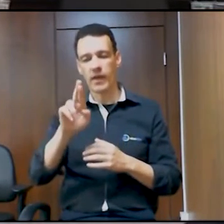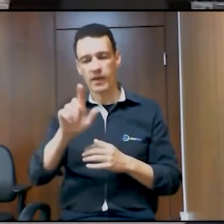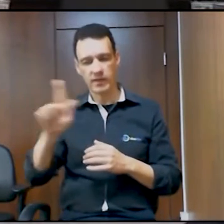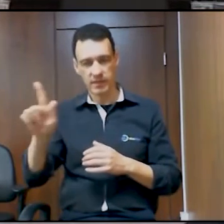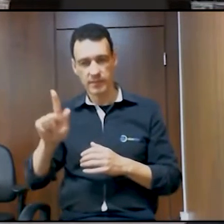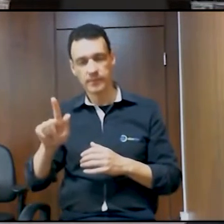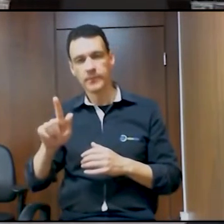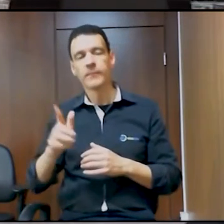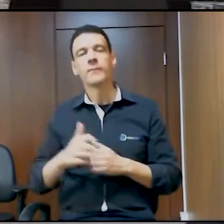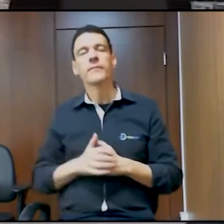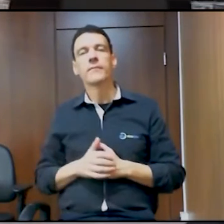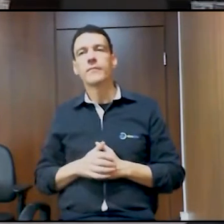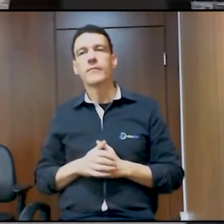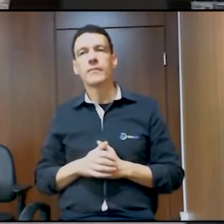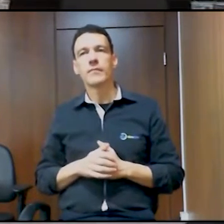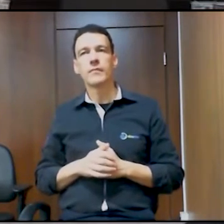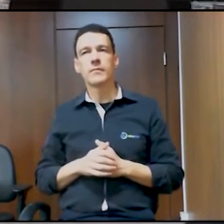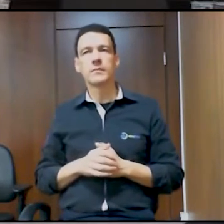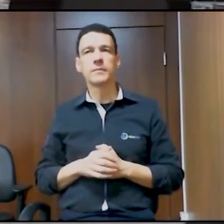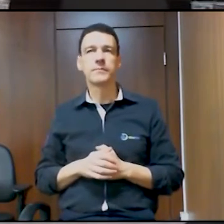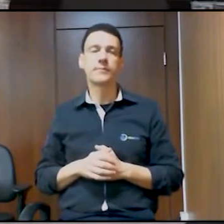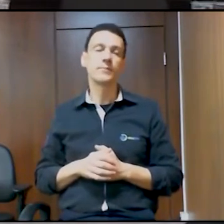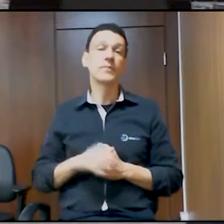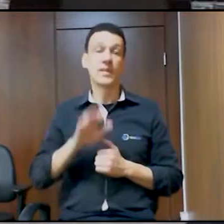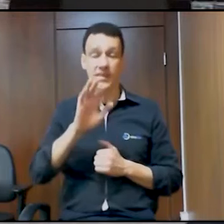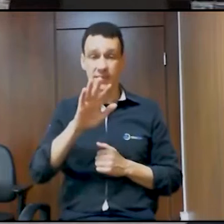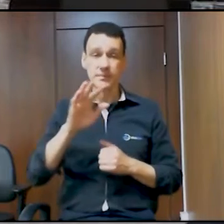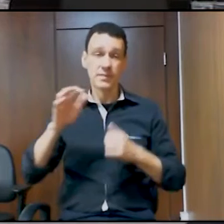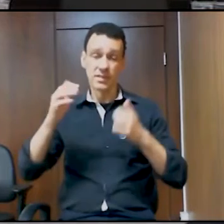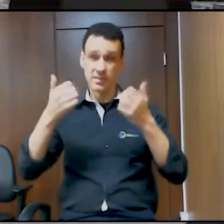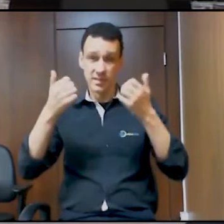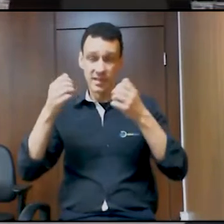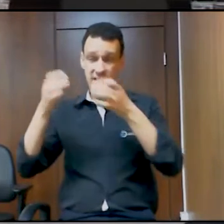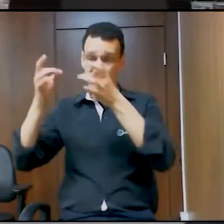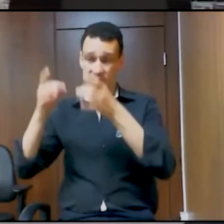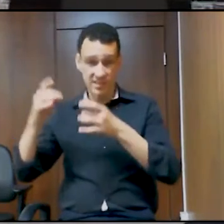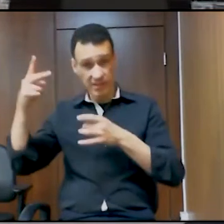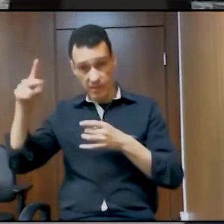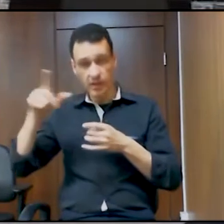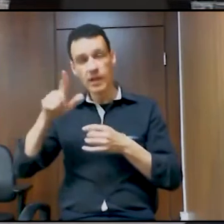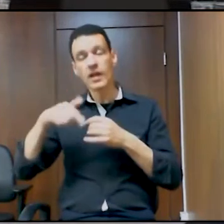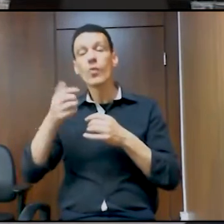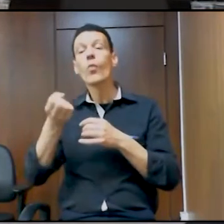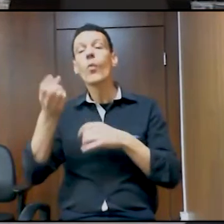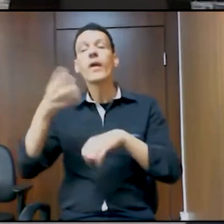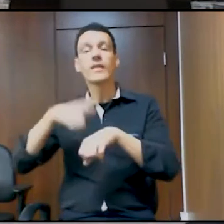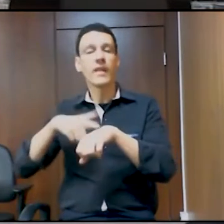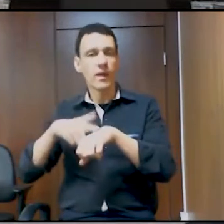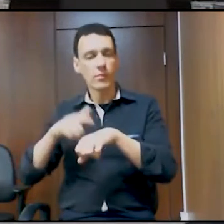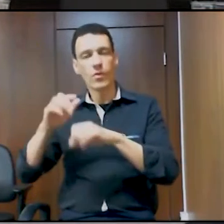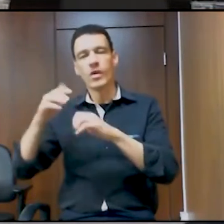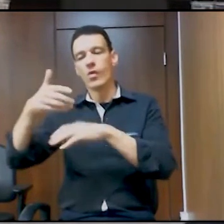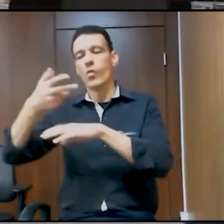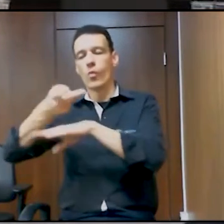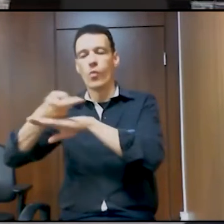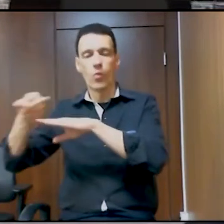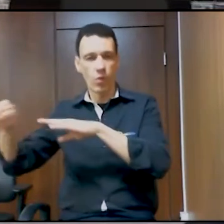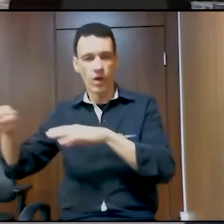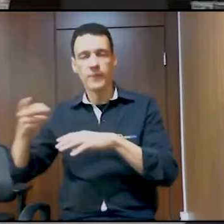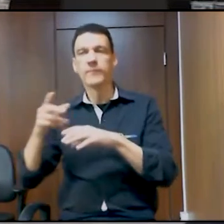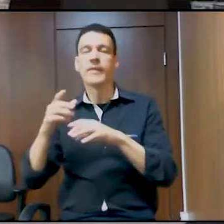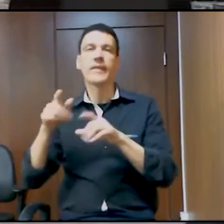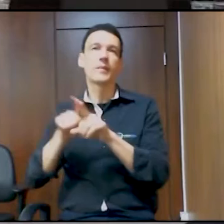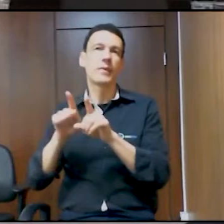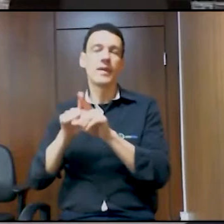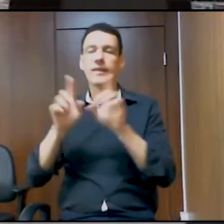E a definição é uma questão de tempo de rua com fatores de vulnerabilidade. Eles chamam de disabilities, então deficiências,